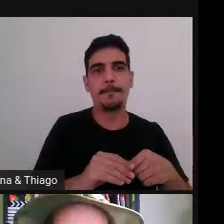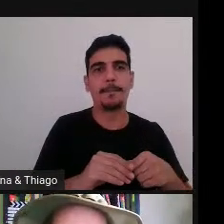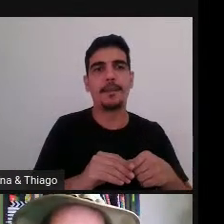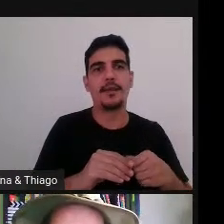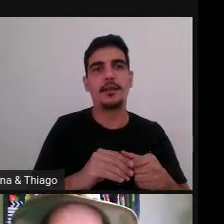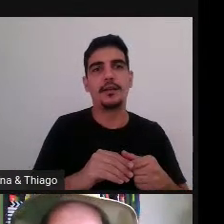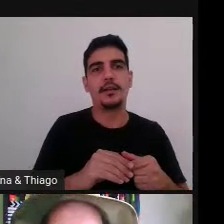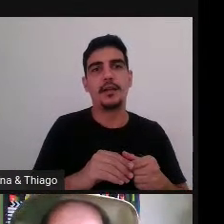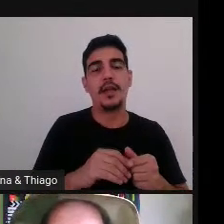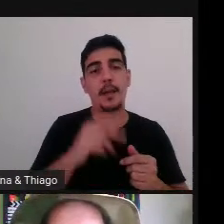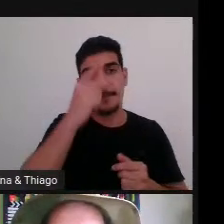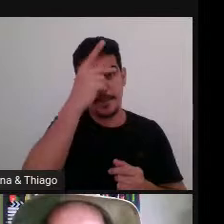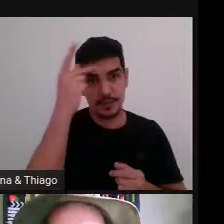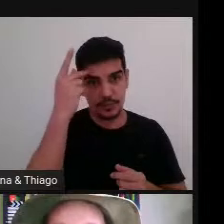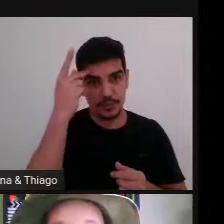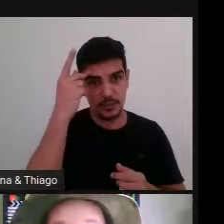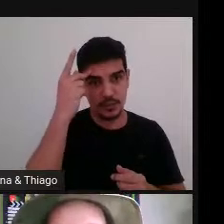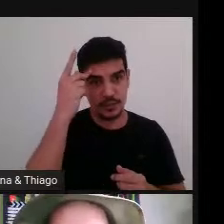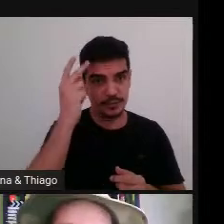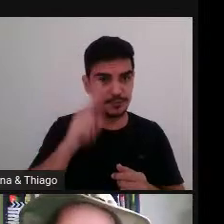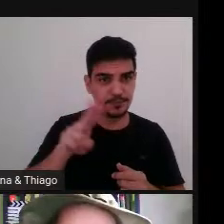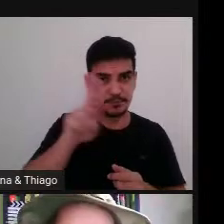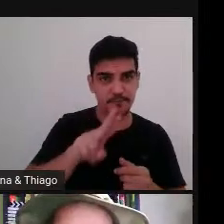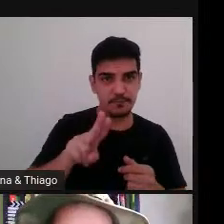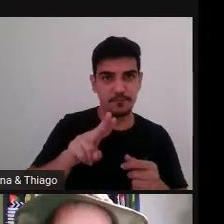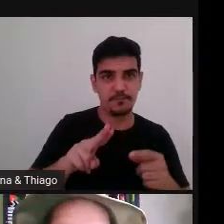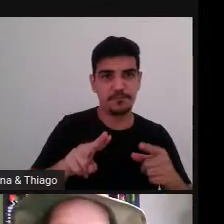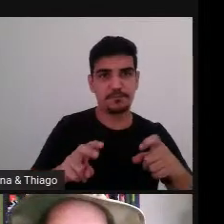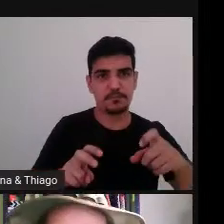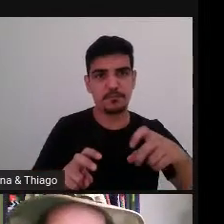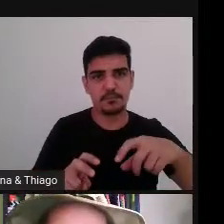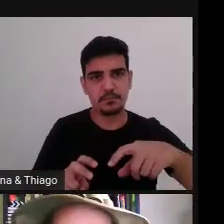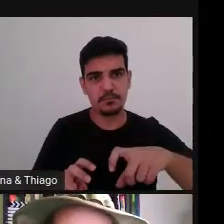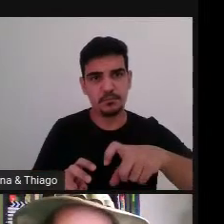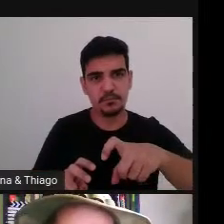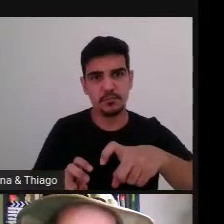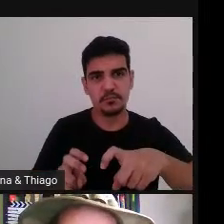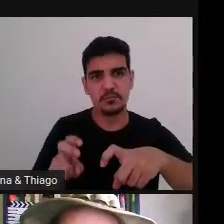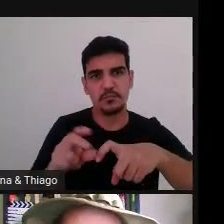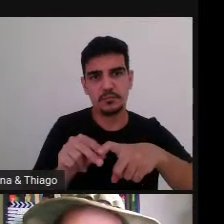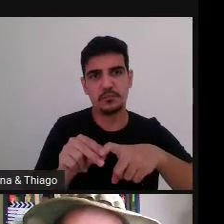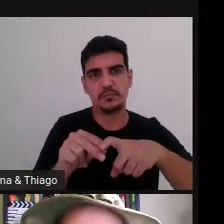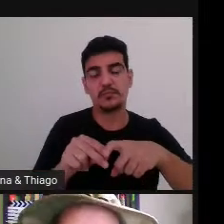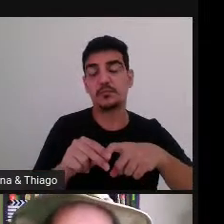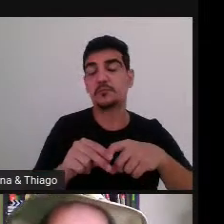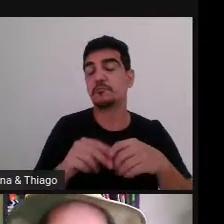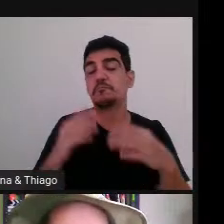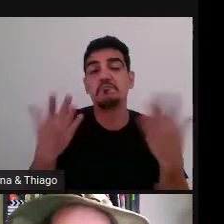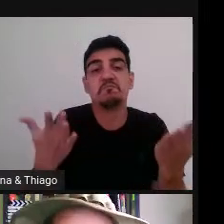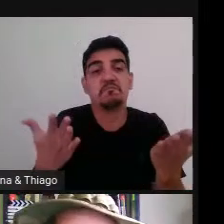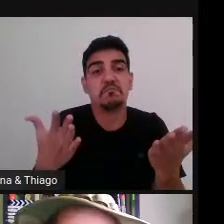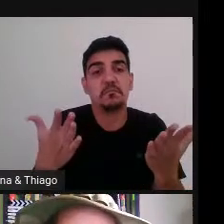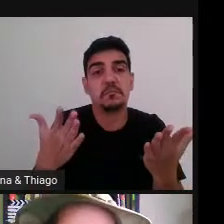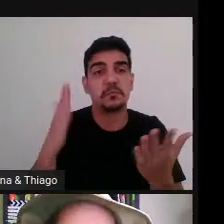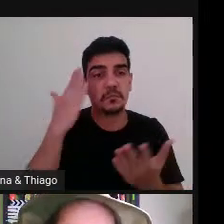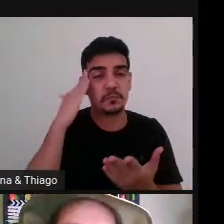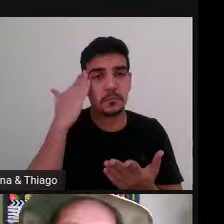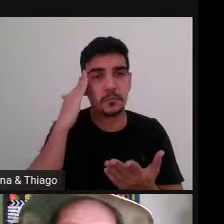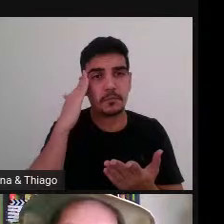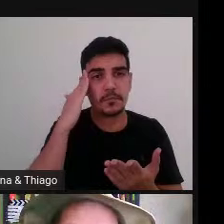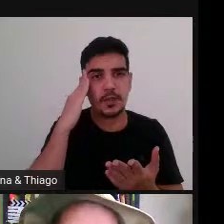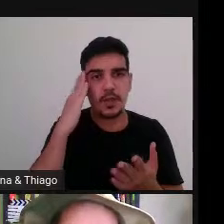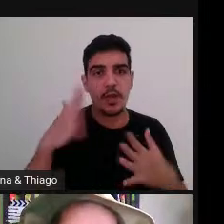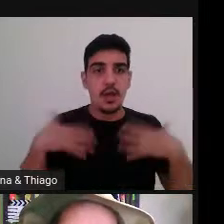manusear uma cobra, ela não tem ideia que isso pode ocorrer e acontecer com ela. Aqui não é para chocar vocês, mas é